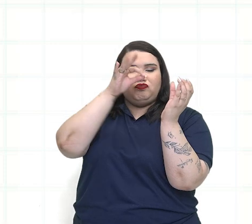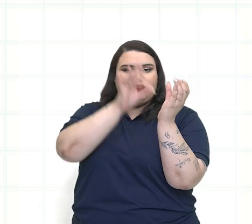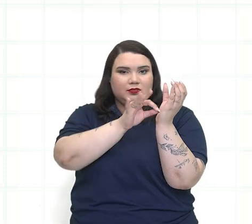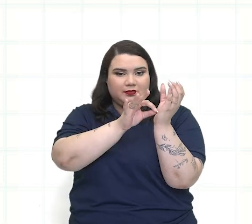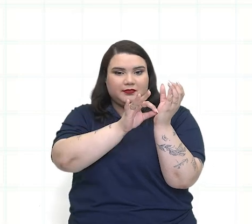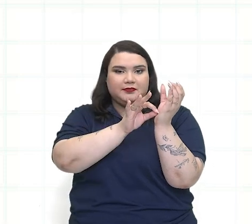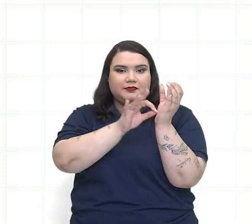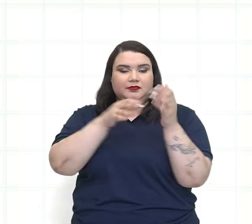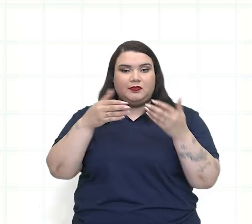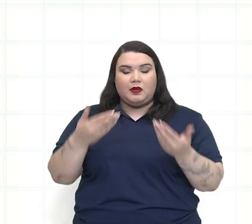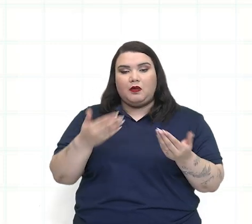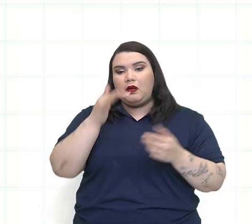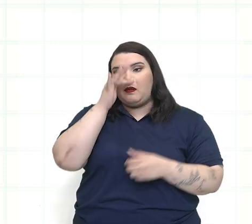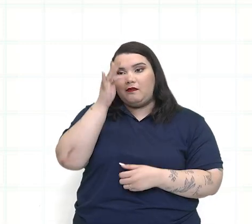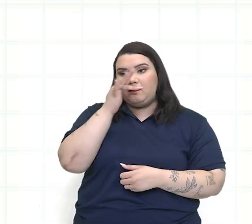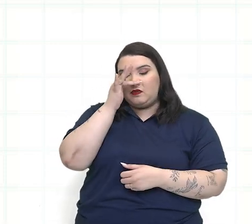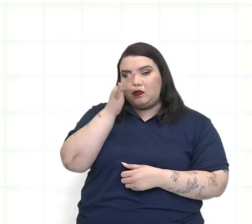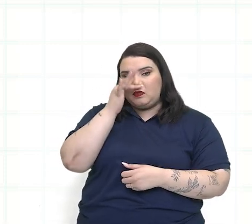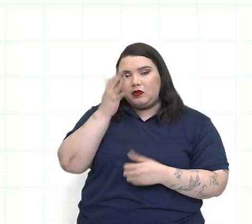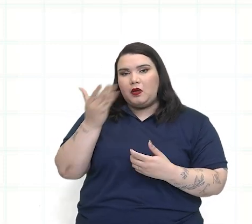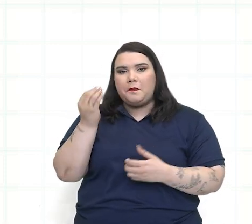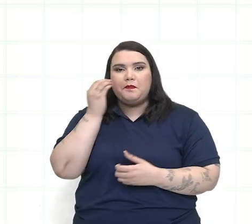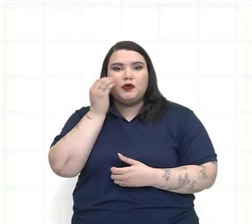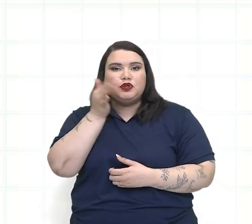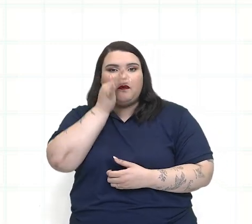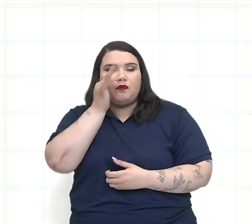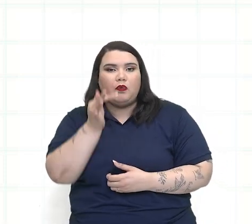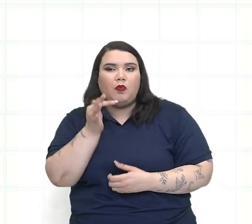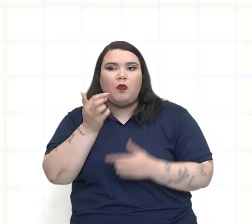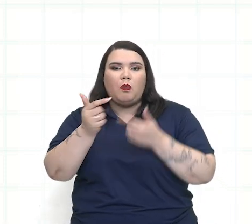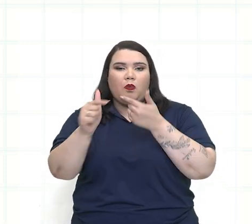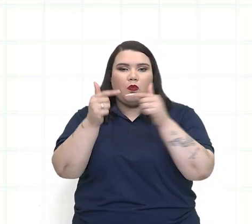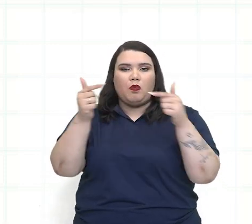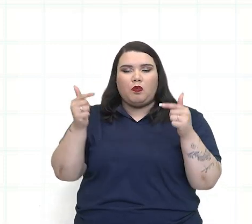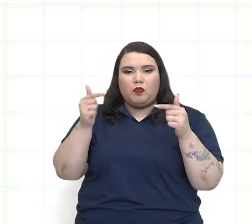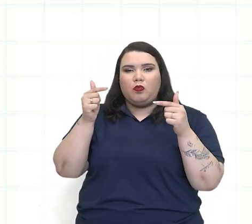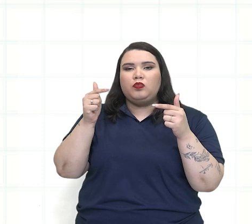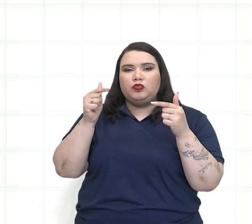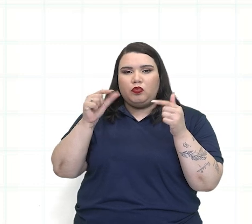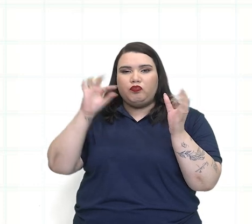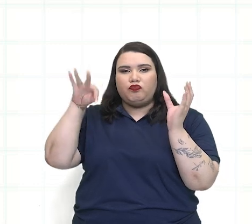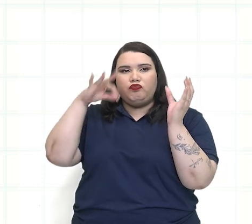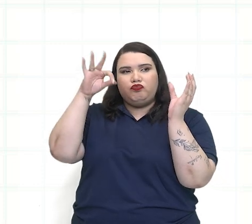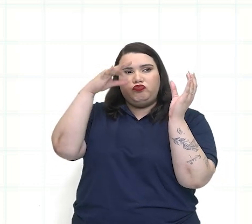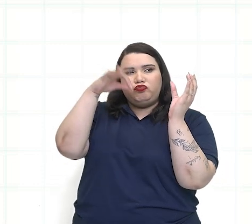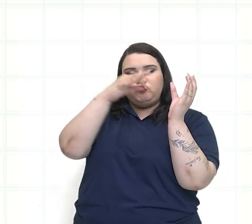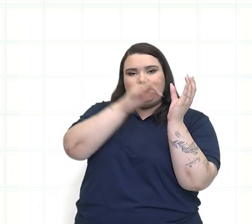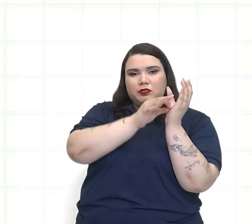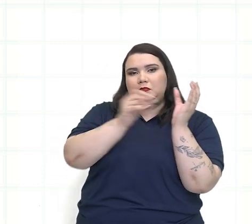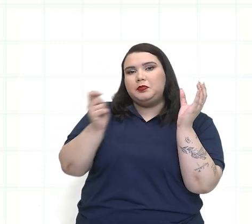é uma flor, geralmente o beija-flor e os outros insetos também vão